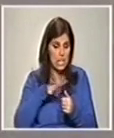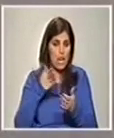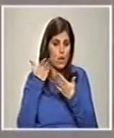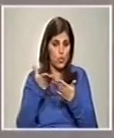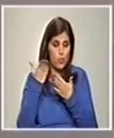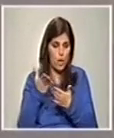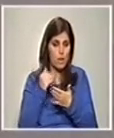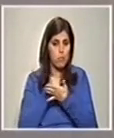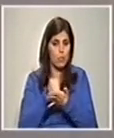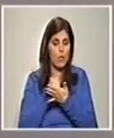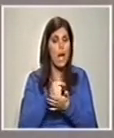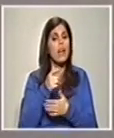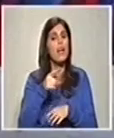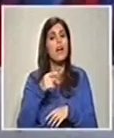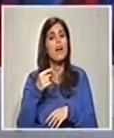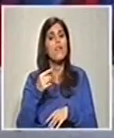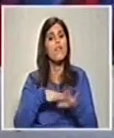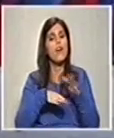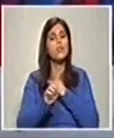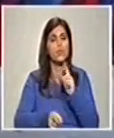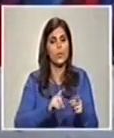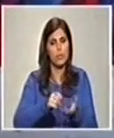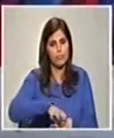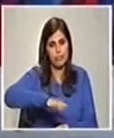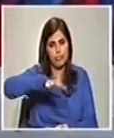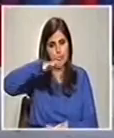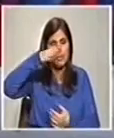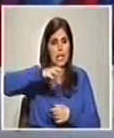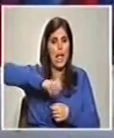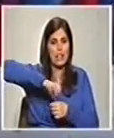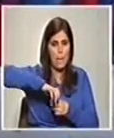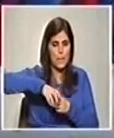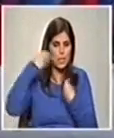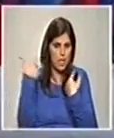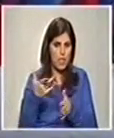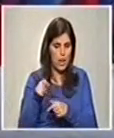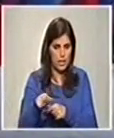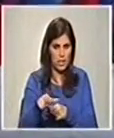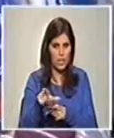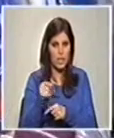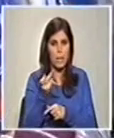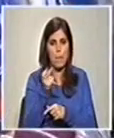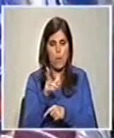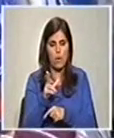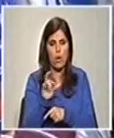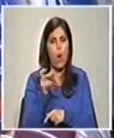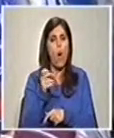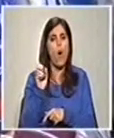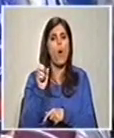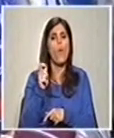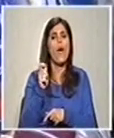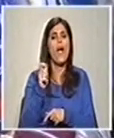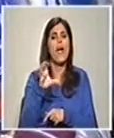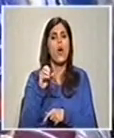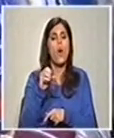e contribuir, o que é que tem que fazer? É o mesmo que nós fizemos, é acumular as tampinhas e entregar aqui na Lipor ou basta colocar no ecoponto e vocês depois